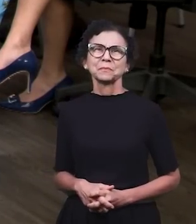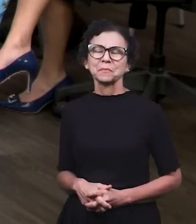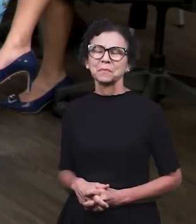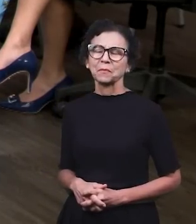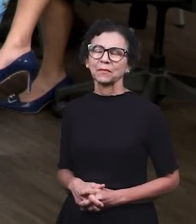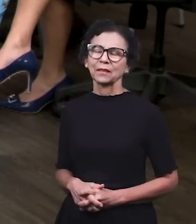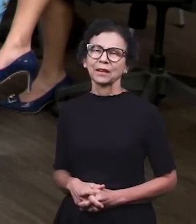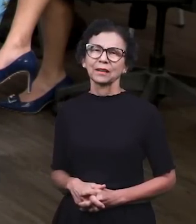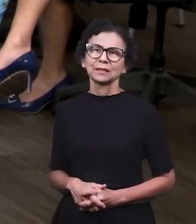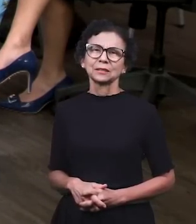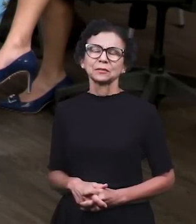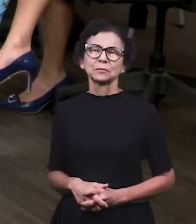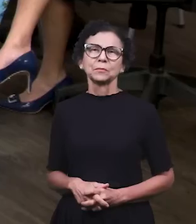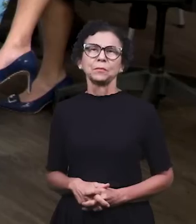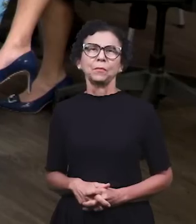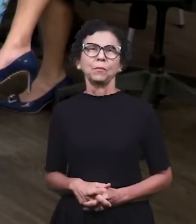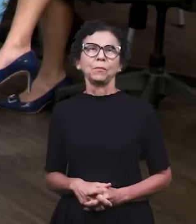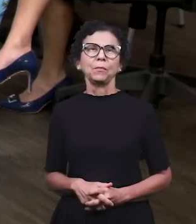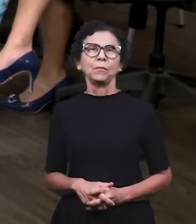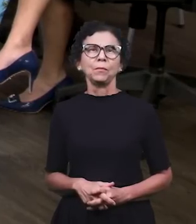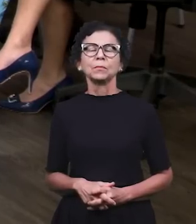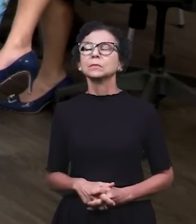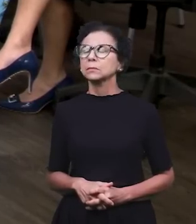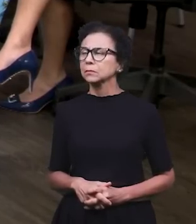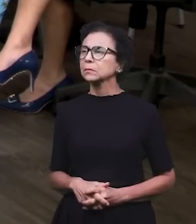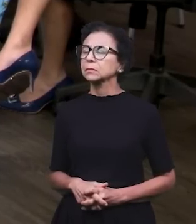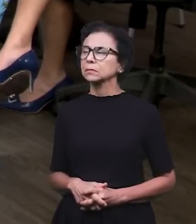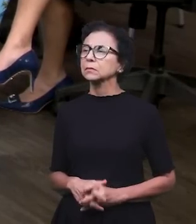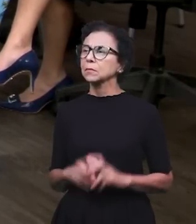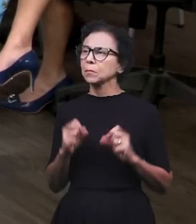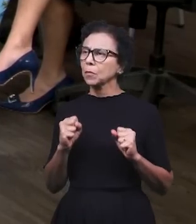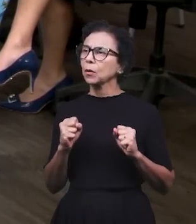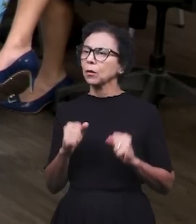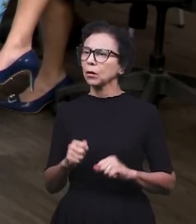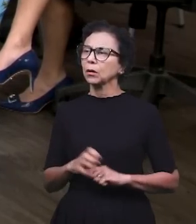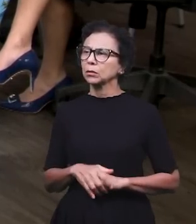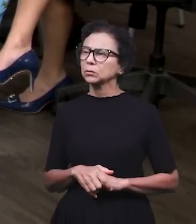me botaram para trabalhar de novo. Aí, não, no